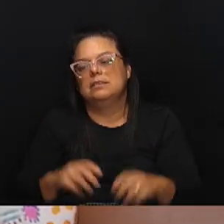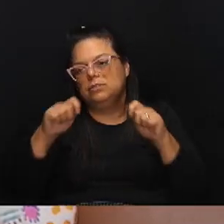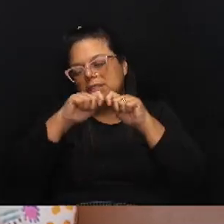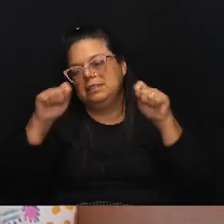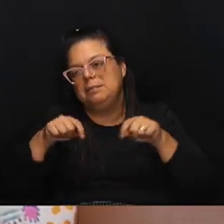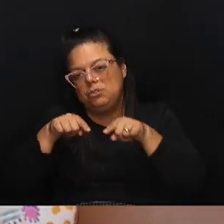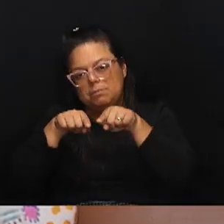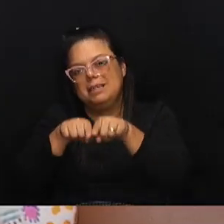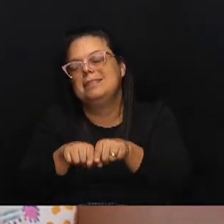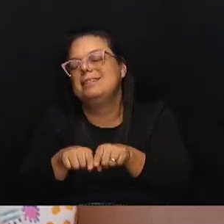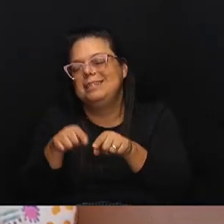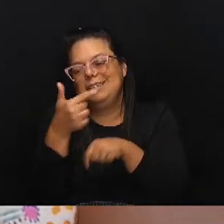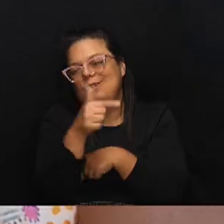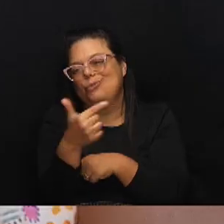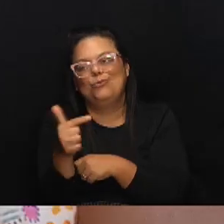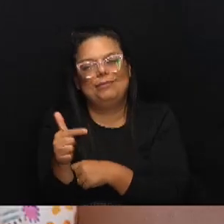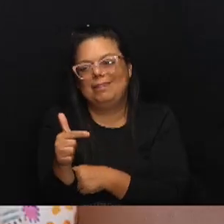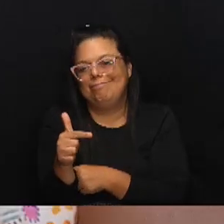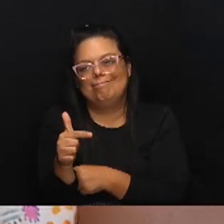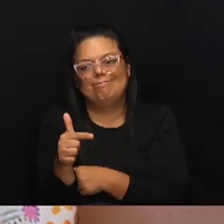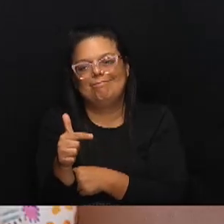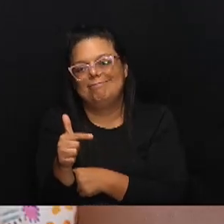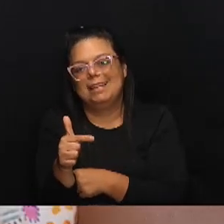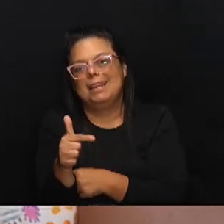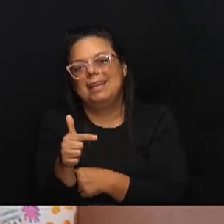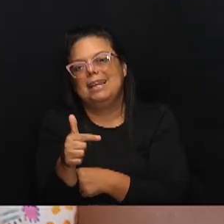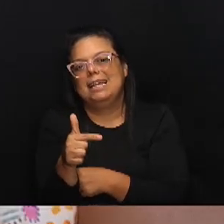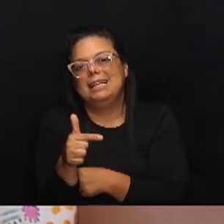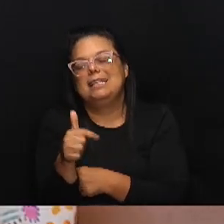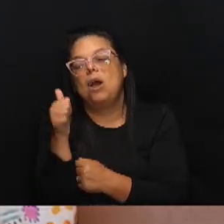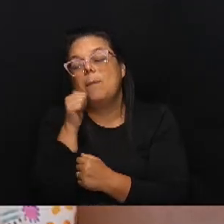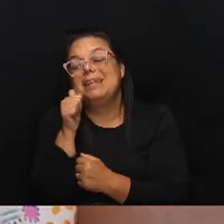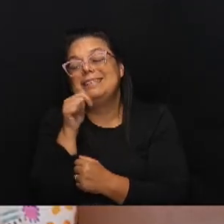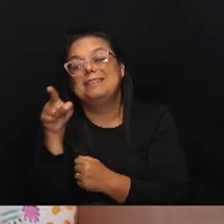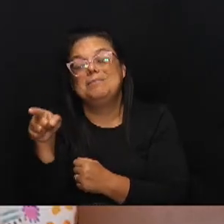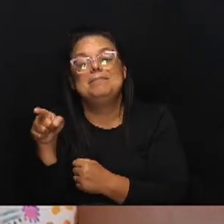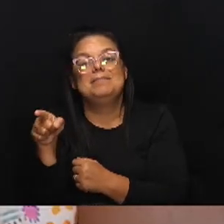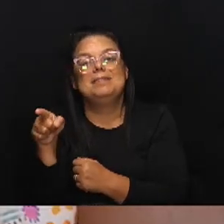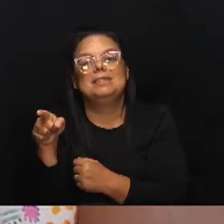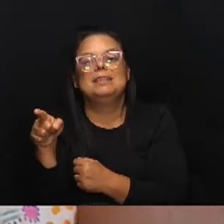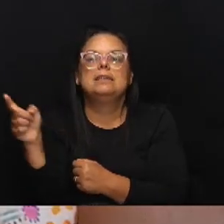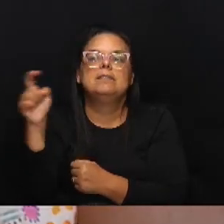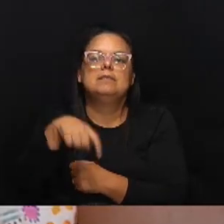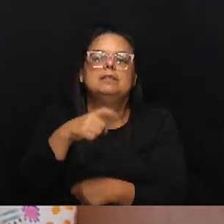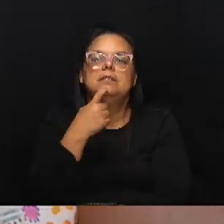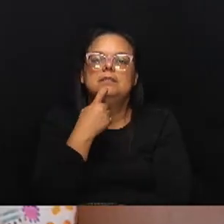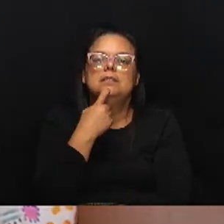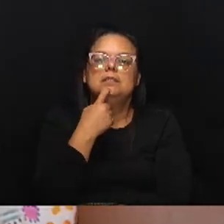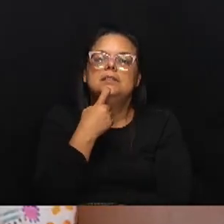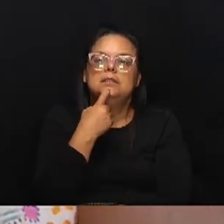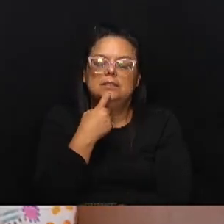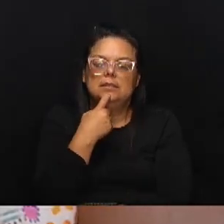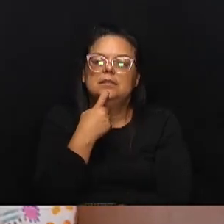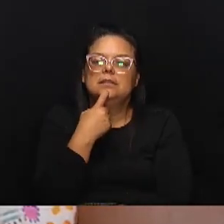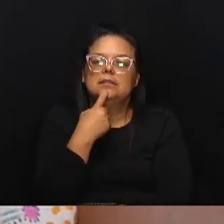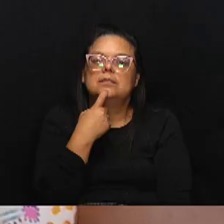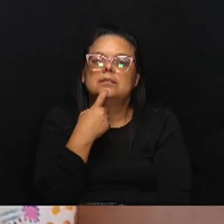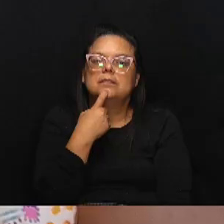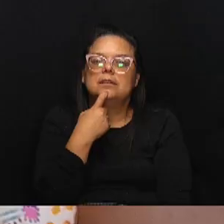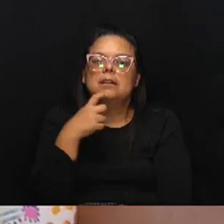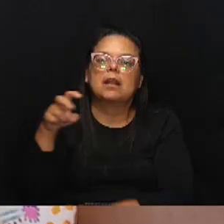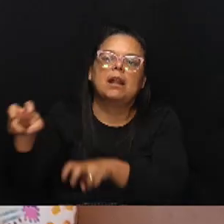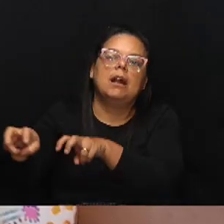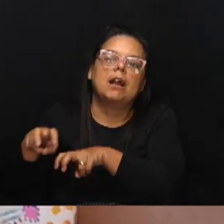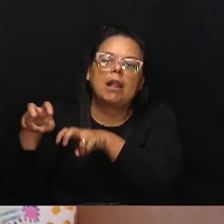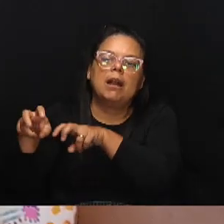parceria, não tem parceiro, né? Então essas meninas vão aqui para Campinas, saem das fazendas e